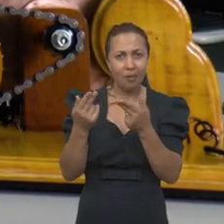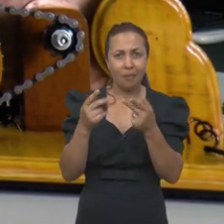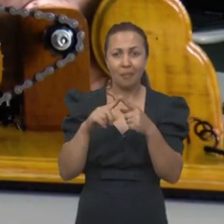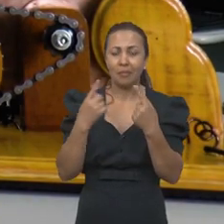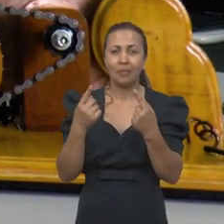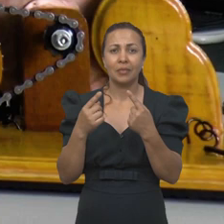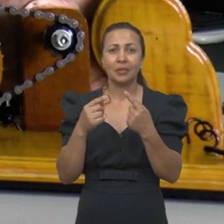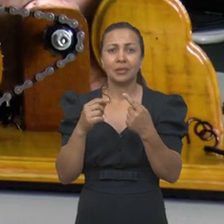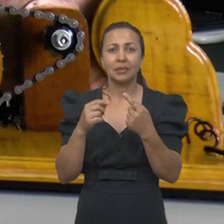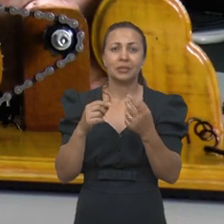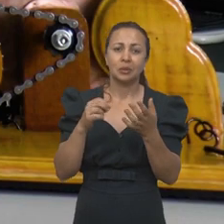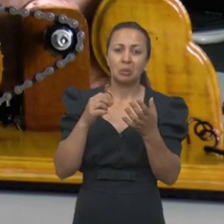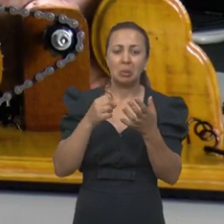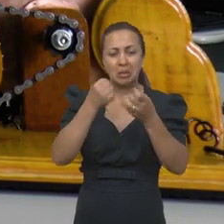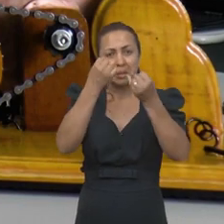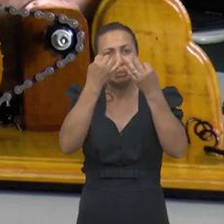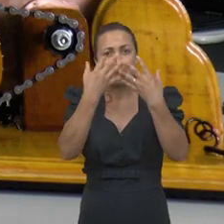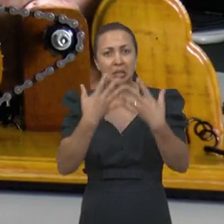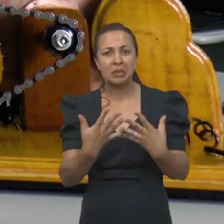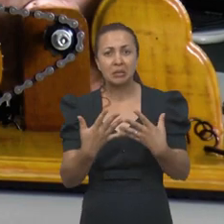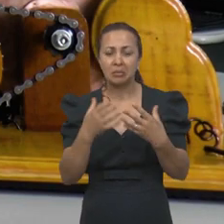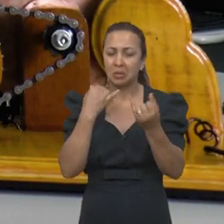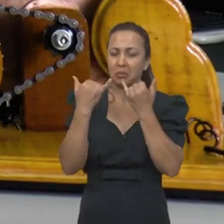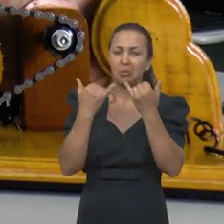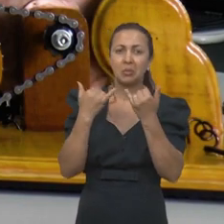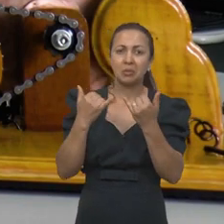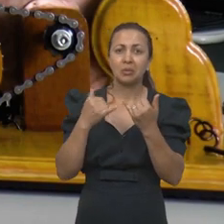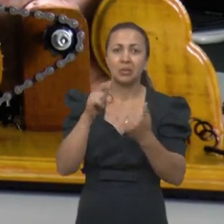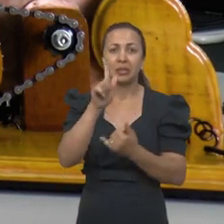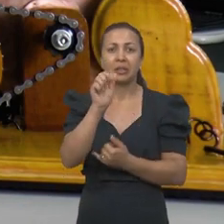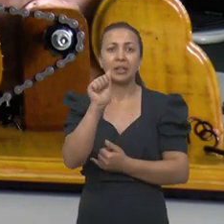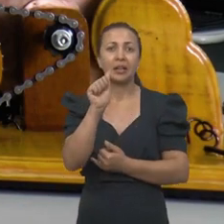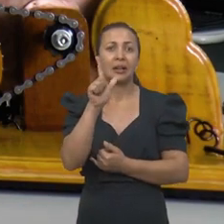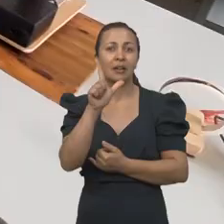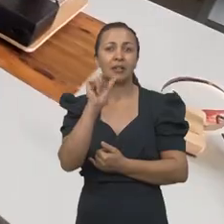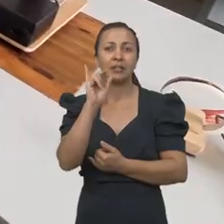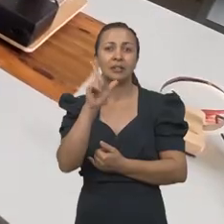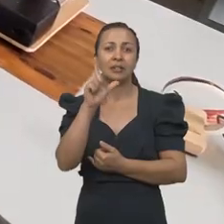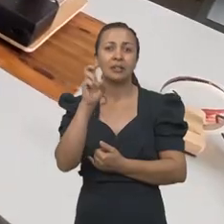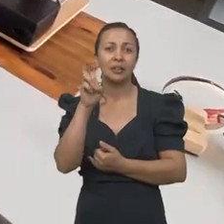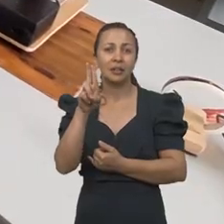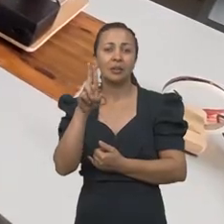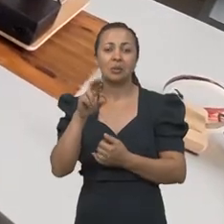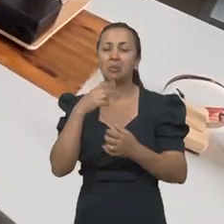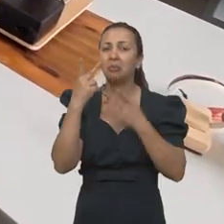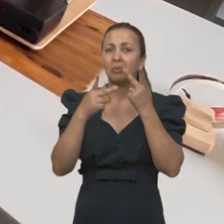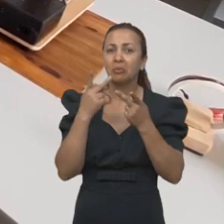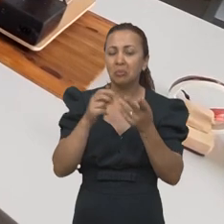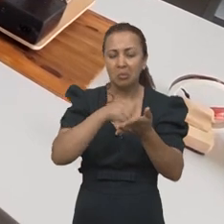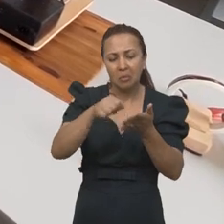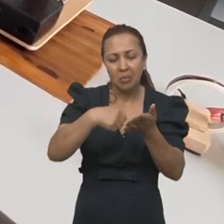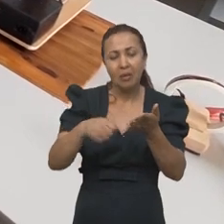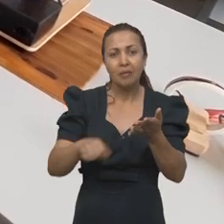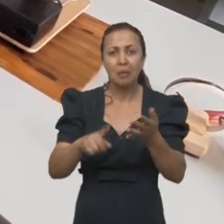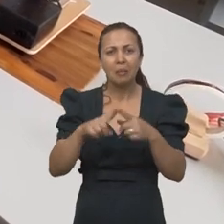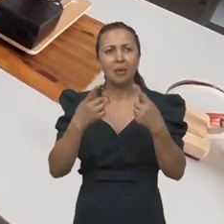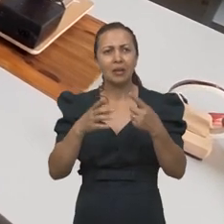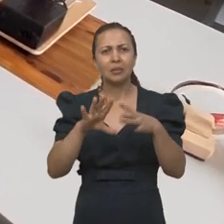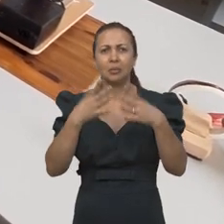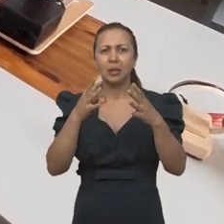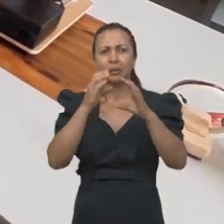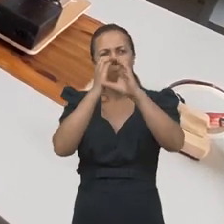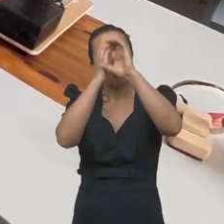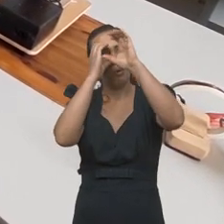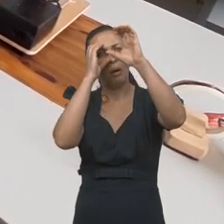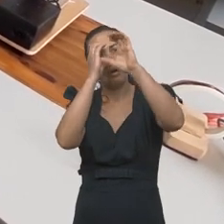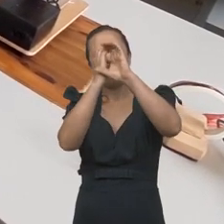com o mesmo os mesmo as informações que valeu deu Oi e aí a hora que você pega essa luneta